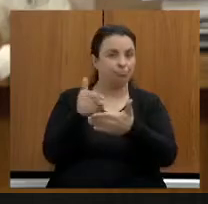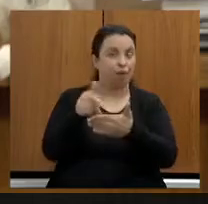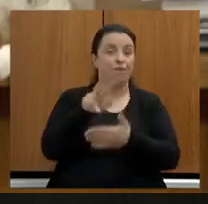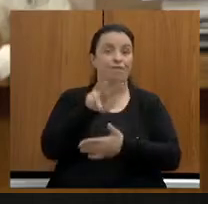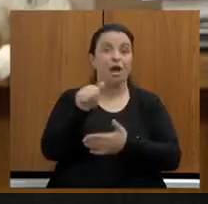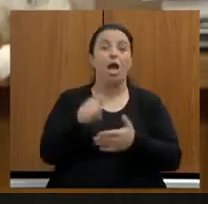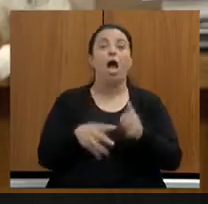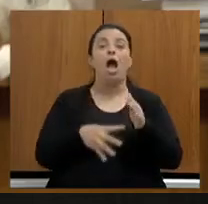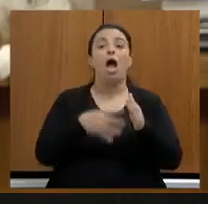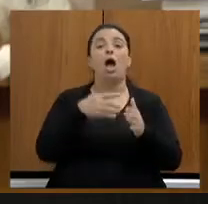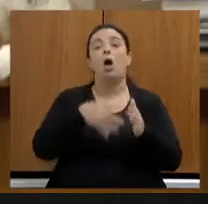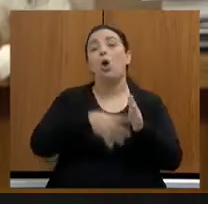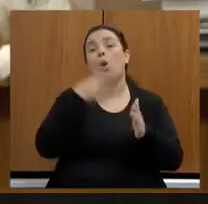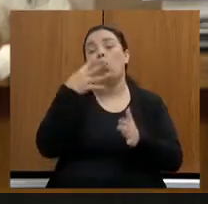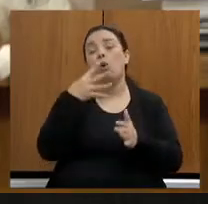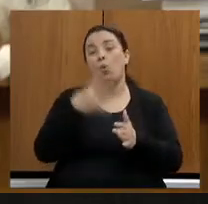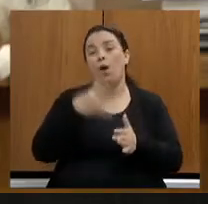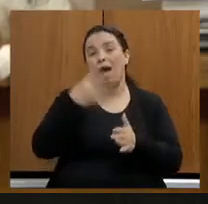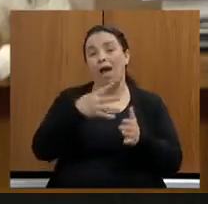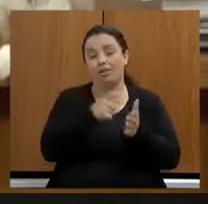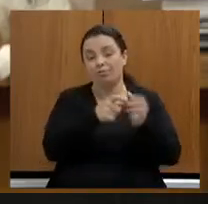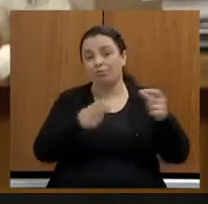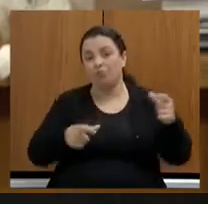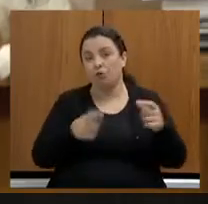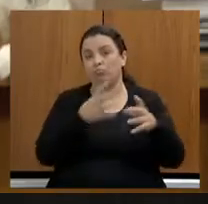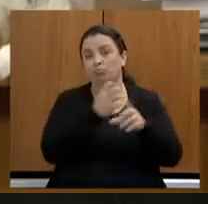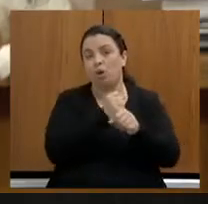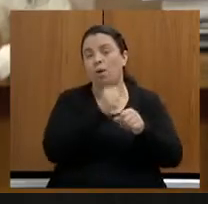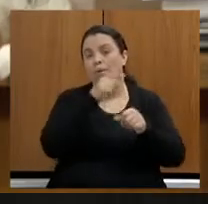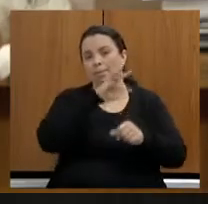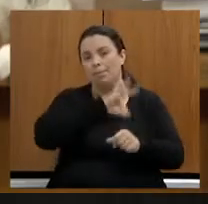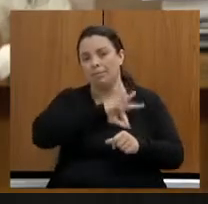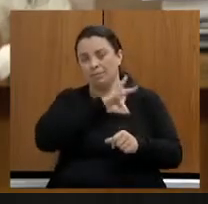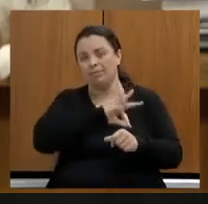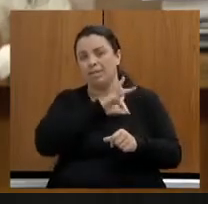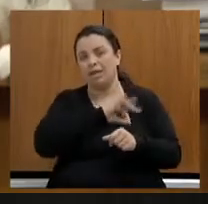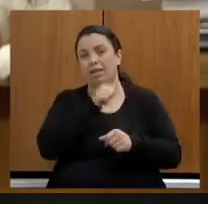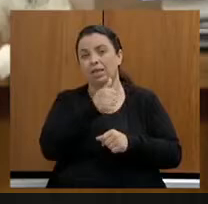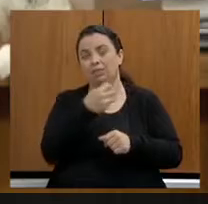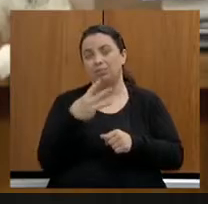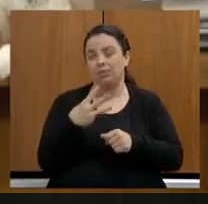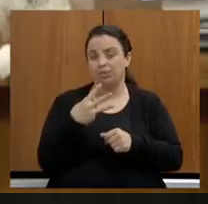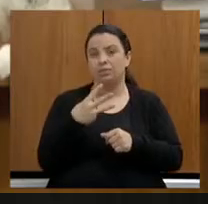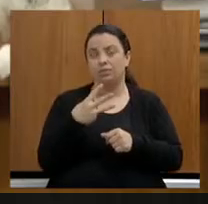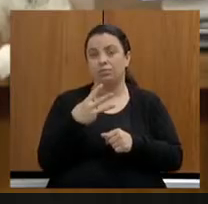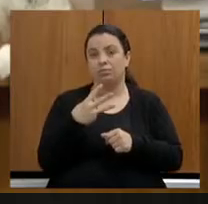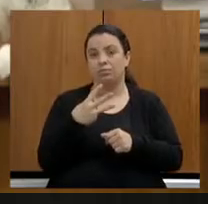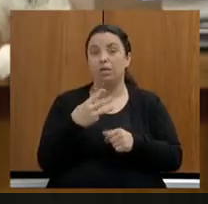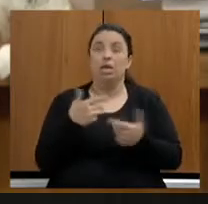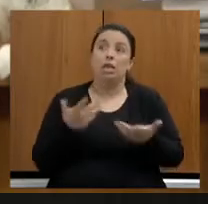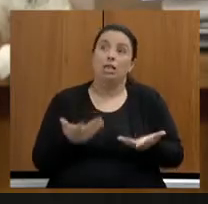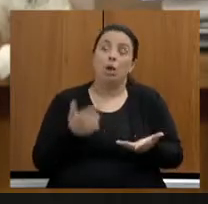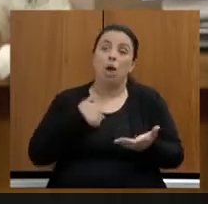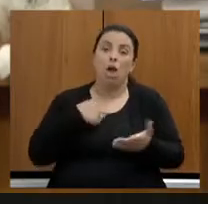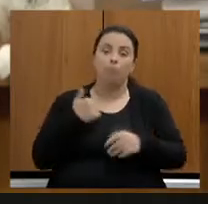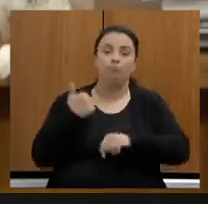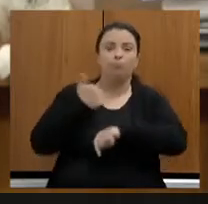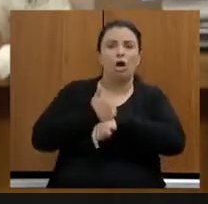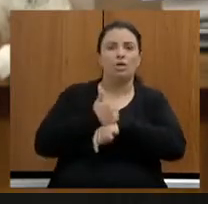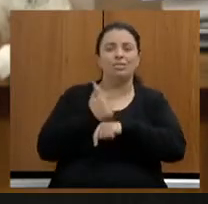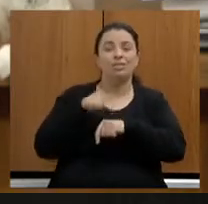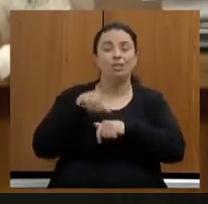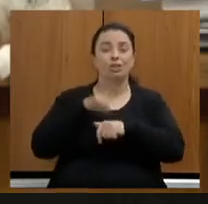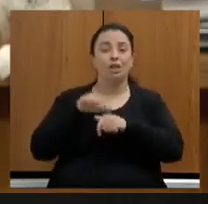13º em três anos de gestão né no estado que devia que a gente assumiu daí vendo fundeb